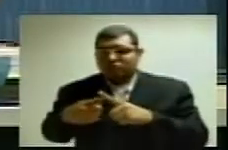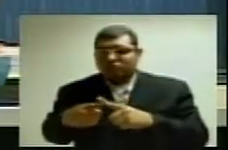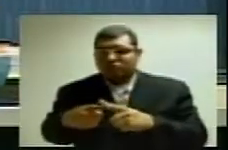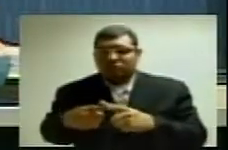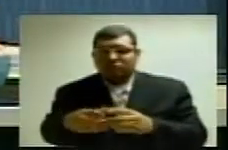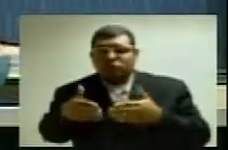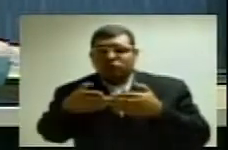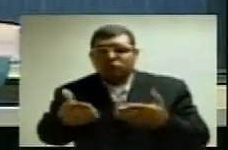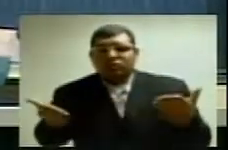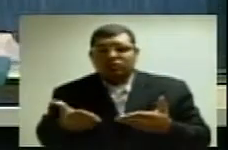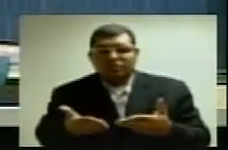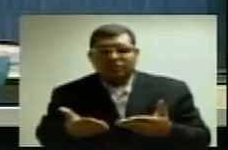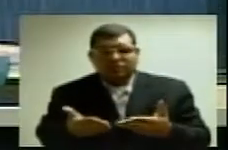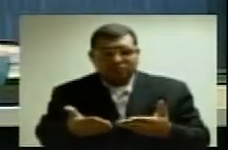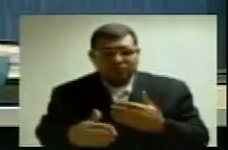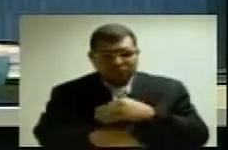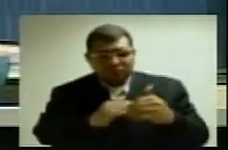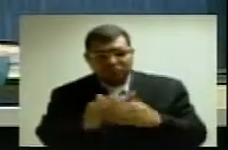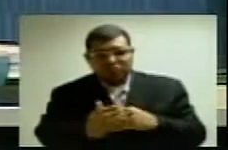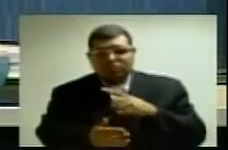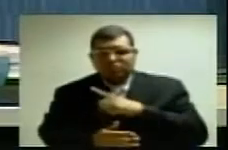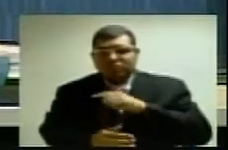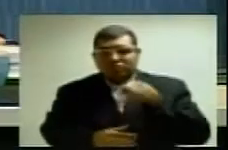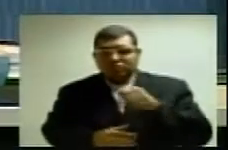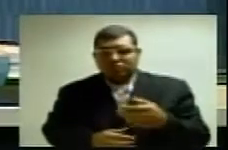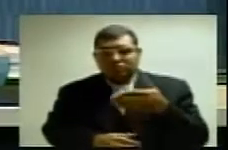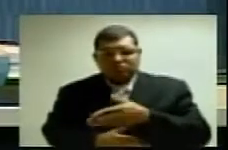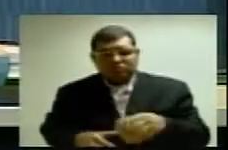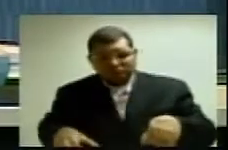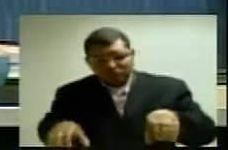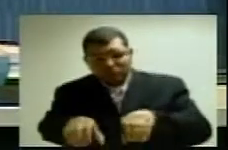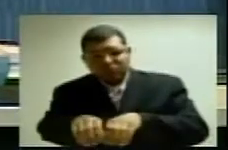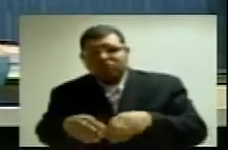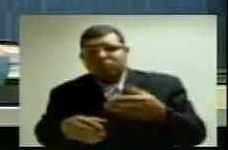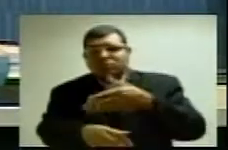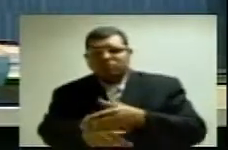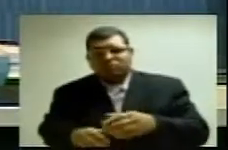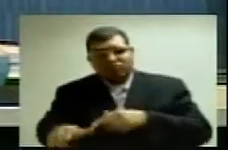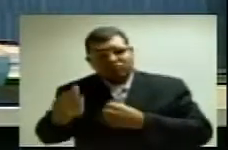os parcos recursos dos municípios, que deveriam ser canalizados e